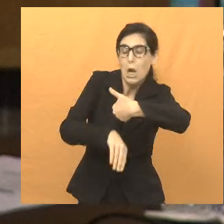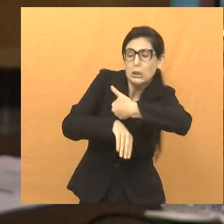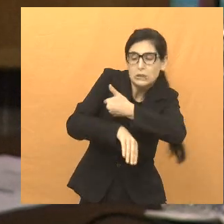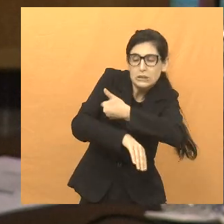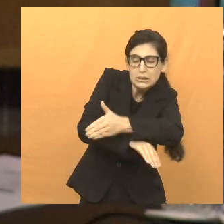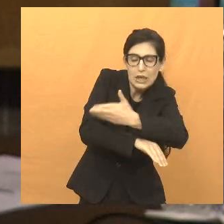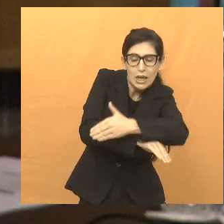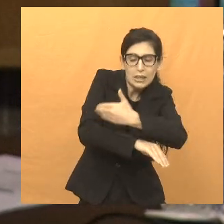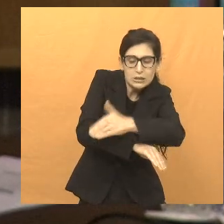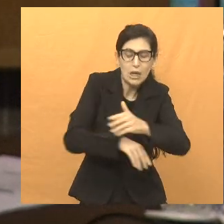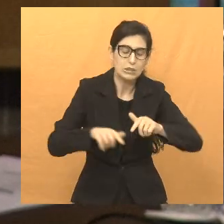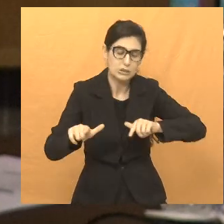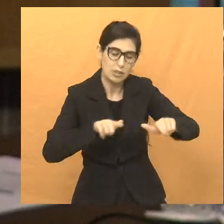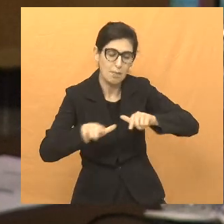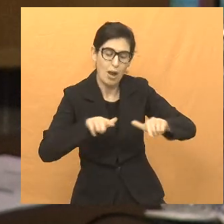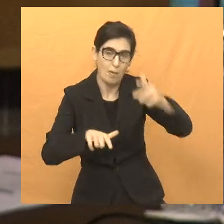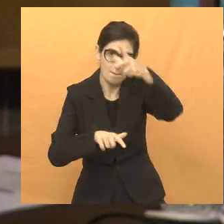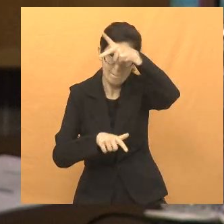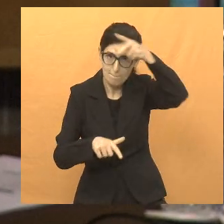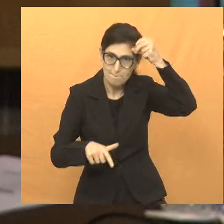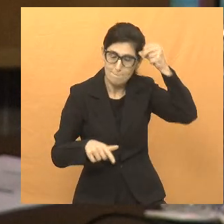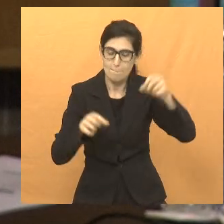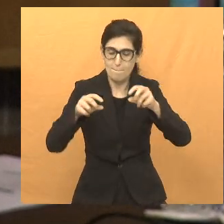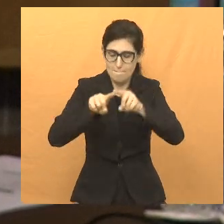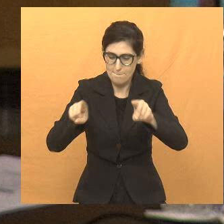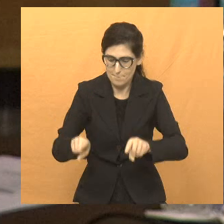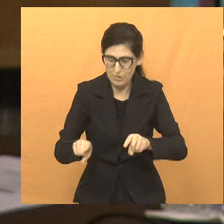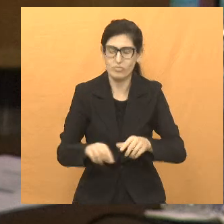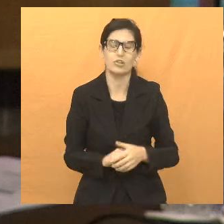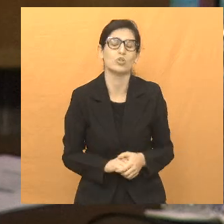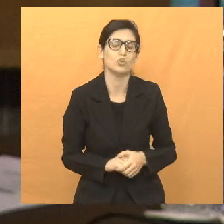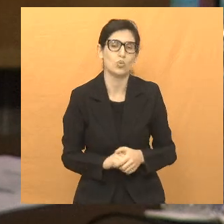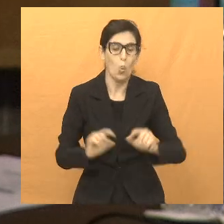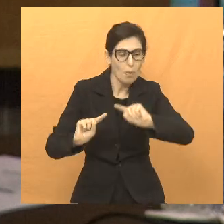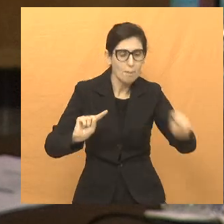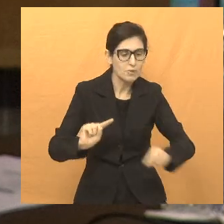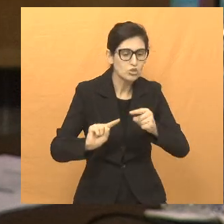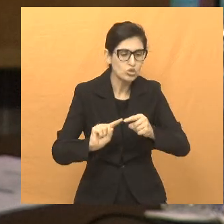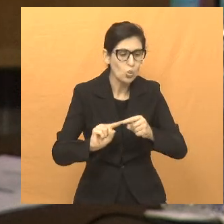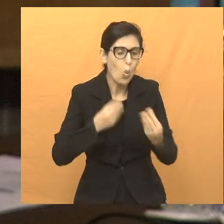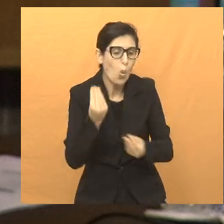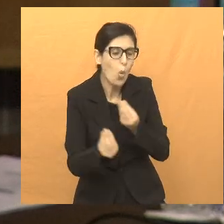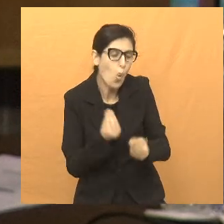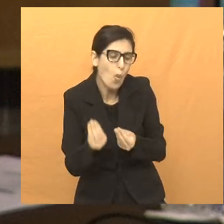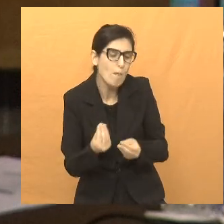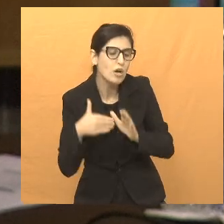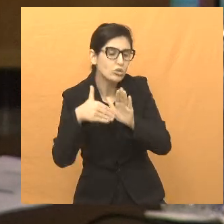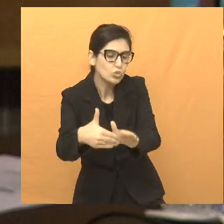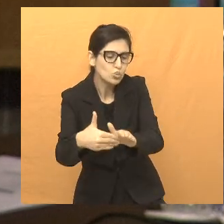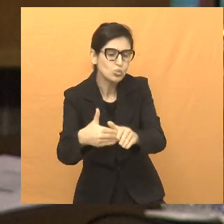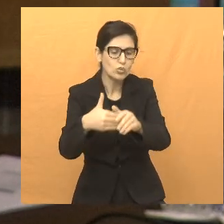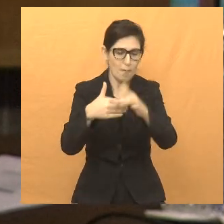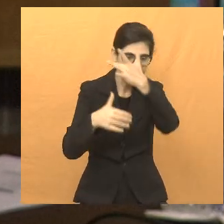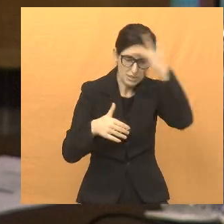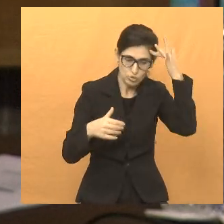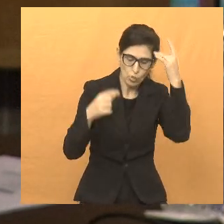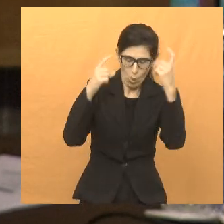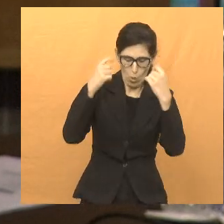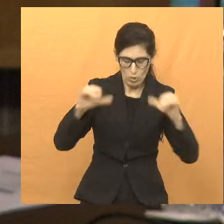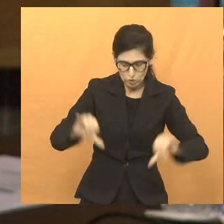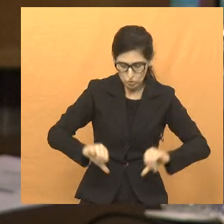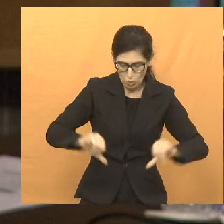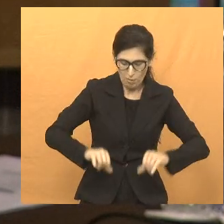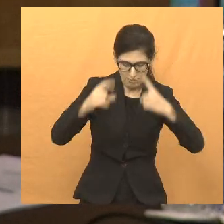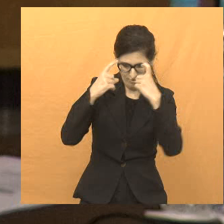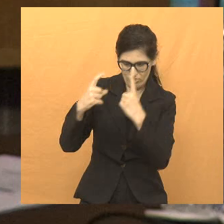aos trabalhadores da rede para abordar a questão da violência doméstica, especialmente a violência contra